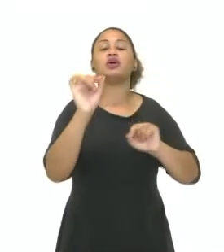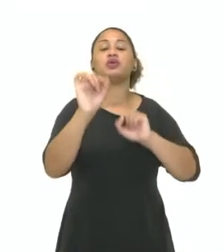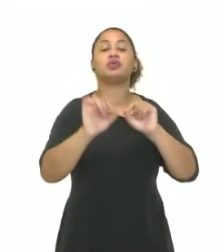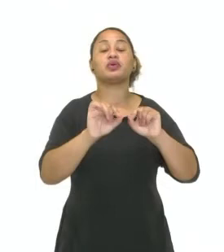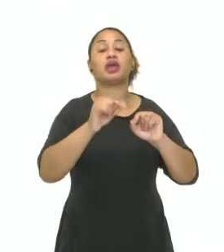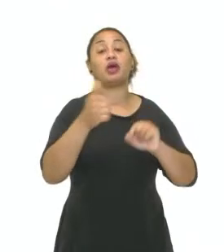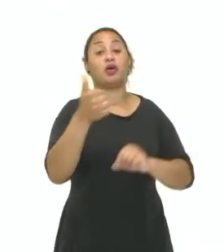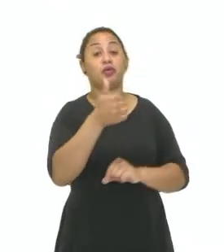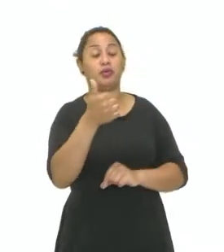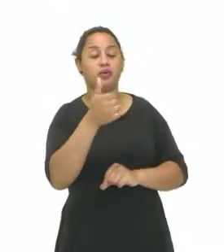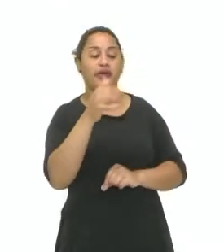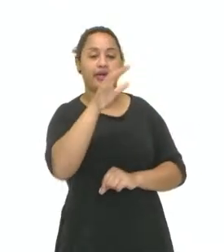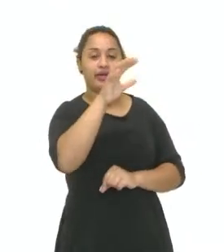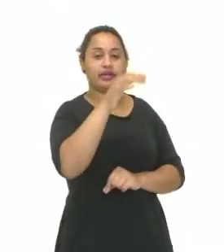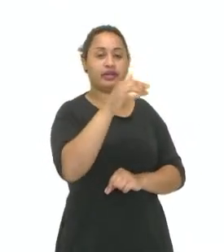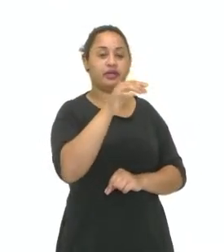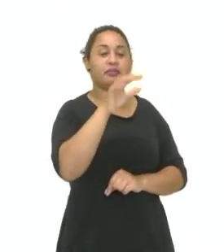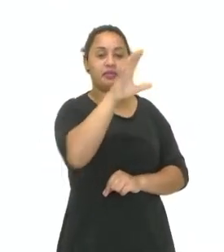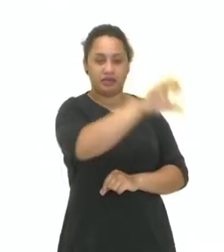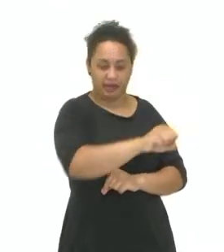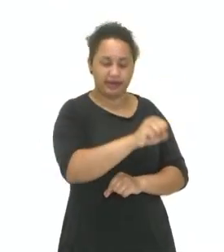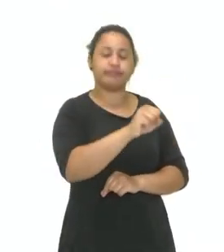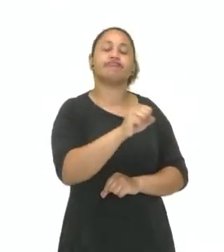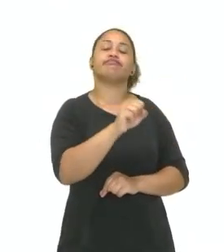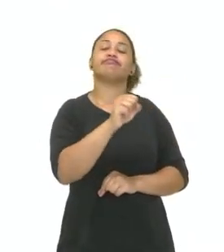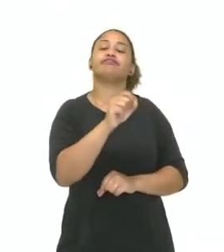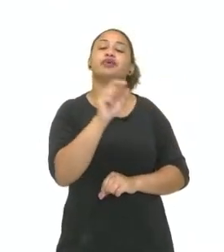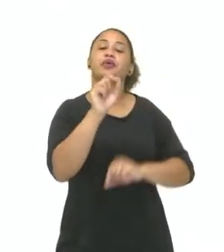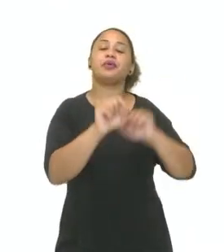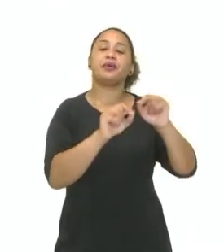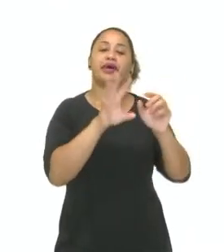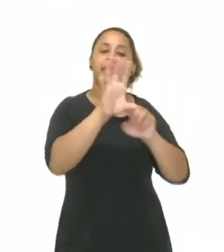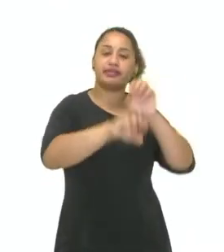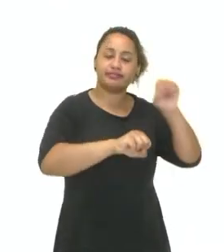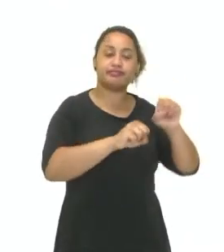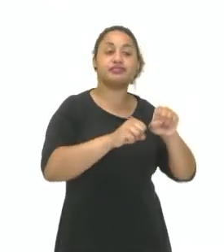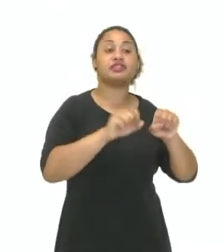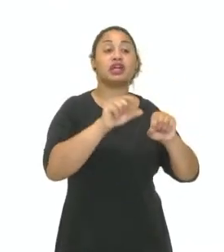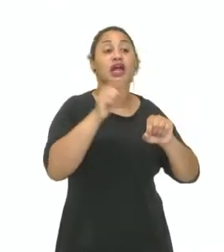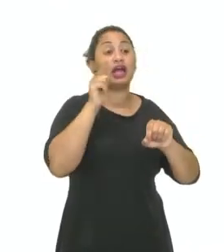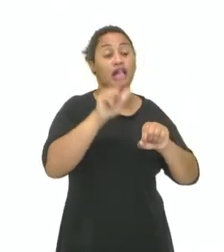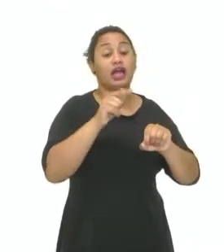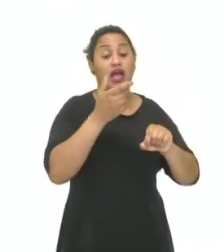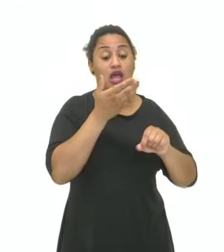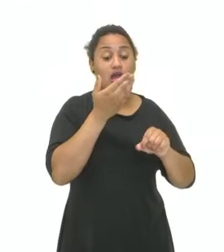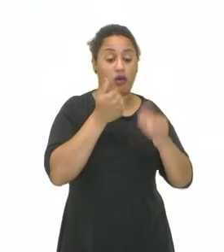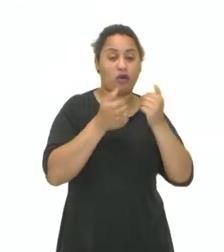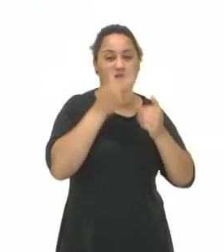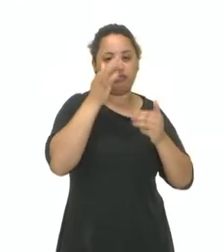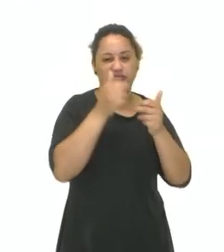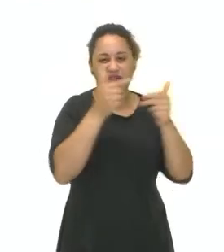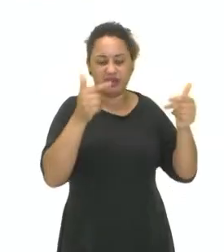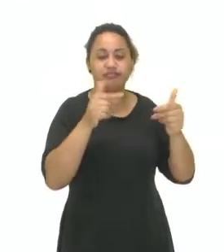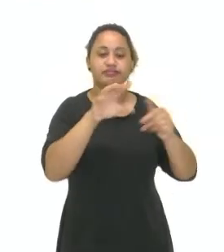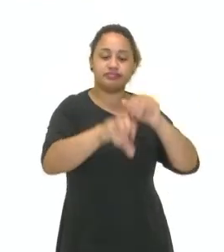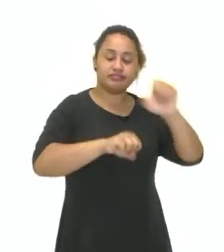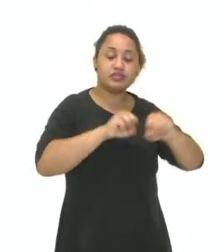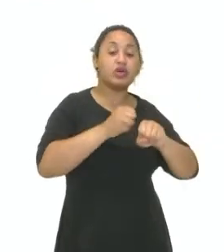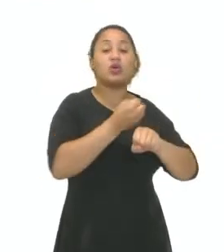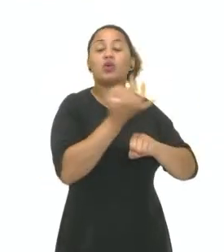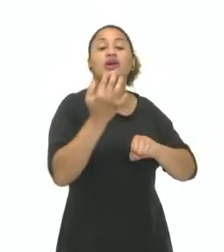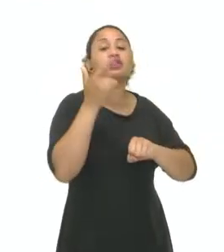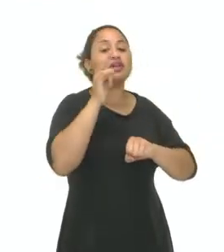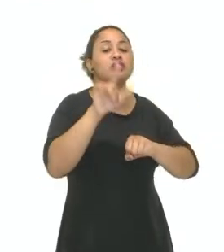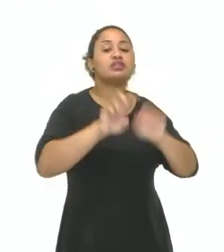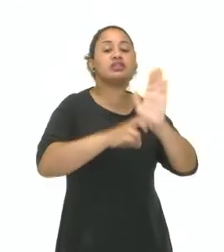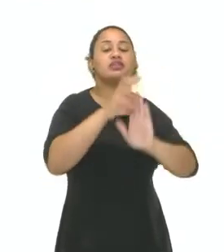do herbívoro, ou seja, do consumidor primário, consegue absorver dos alimentos que ingere. Quanto que ele conseguiu absorver dos alimentos, vai ser ali